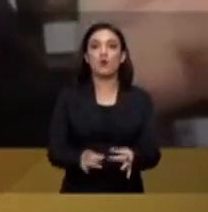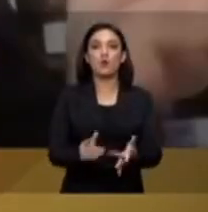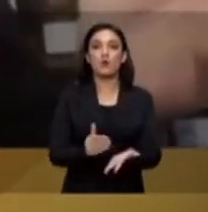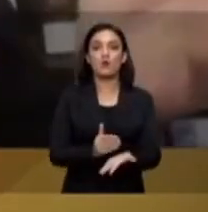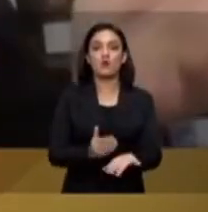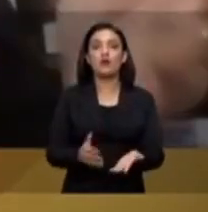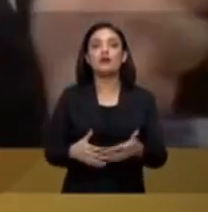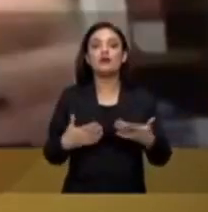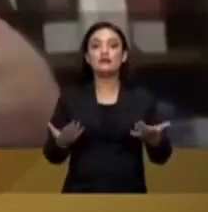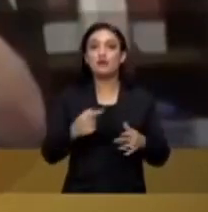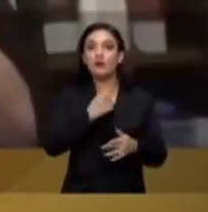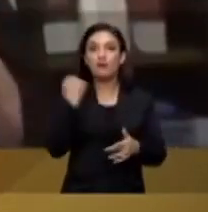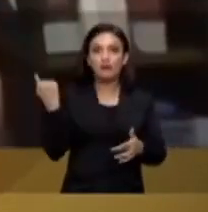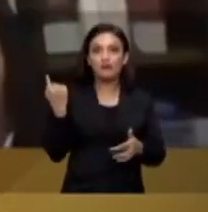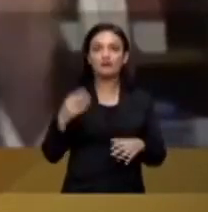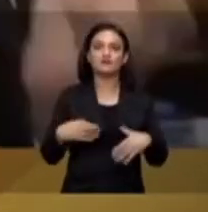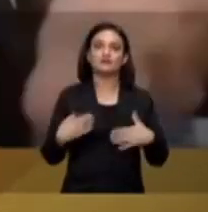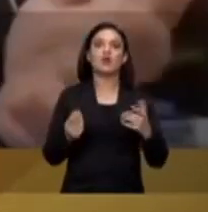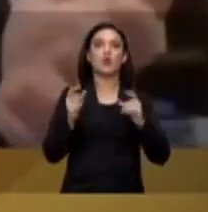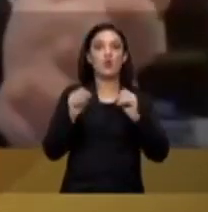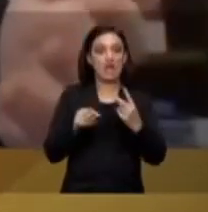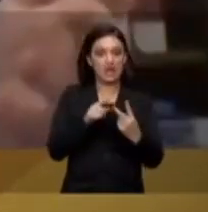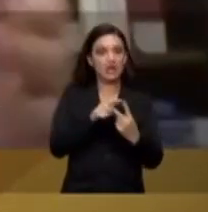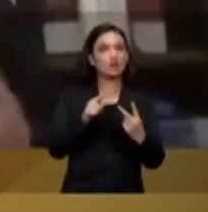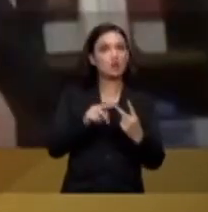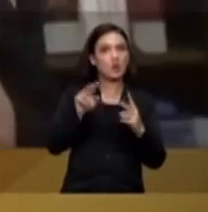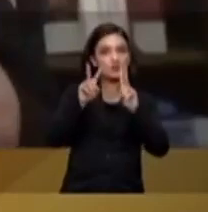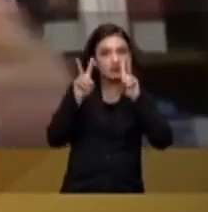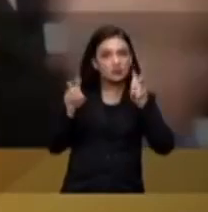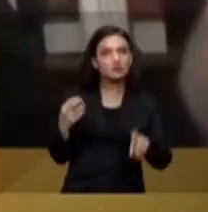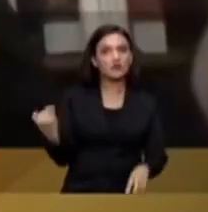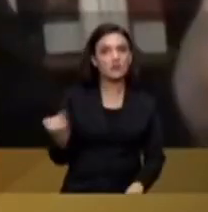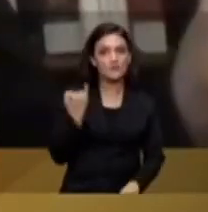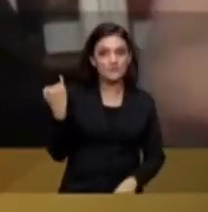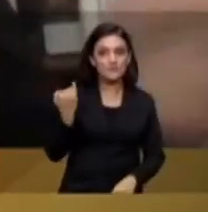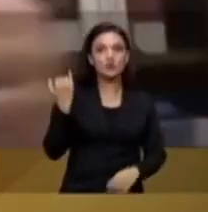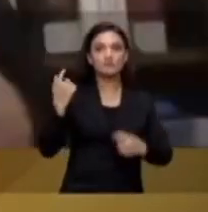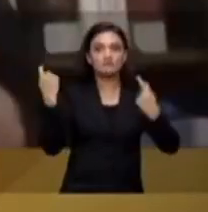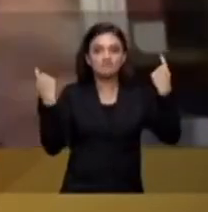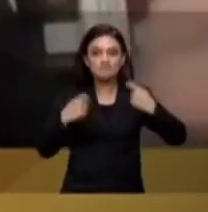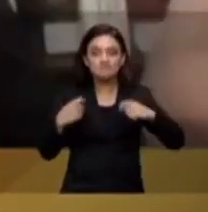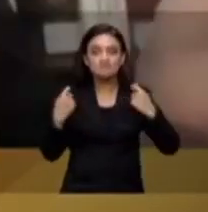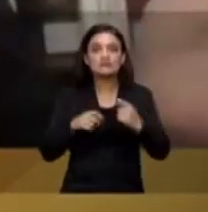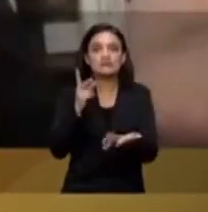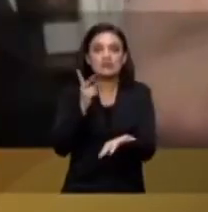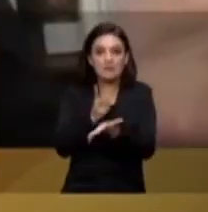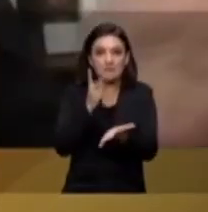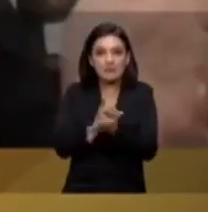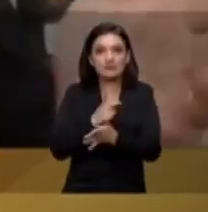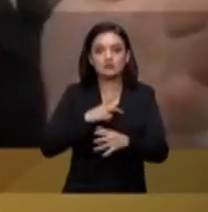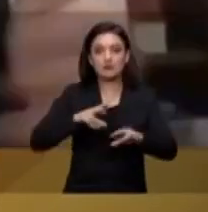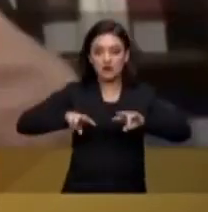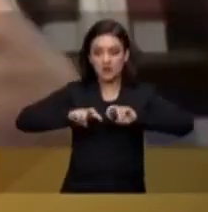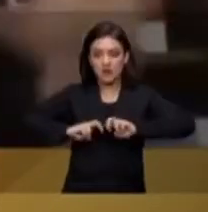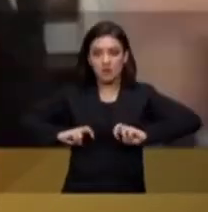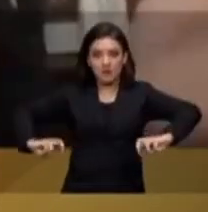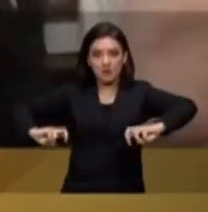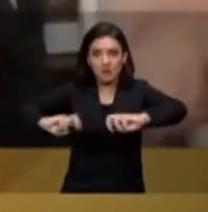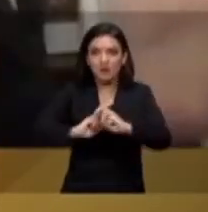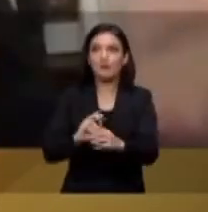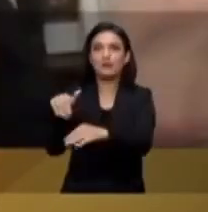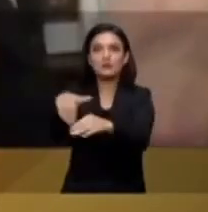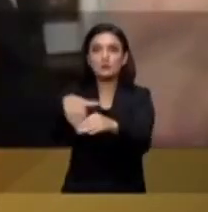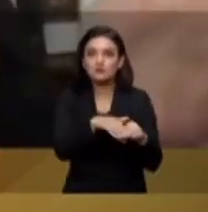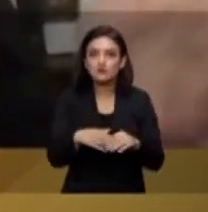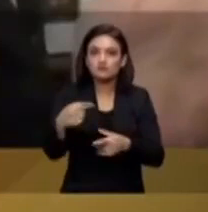prescrição penal. São questões realmente de alta indagação e que precisavam mesmo a harmonização do